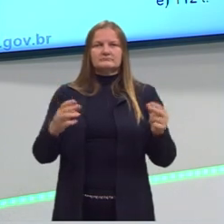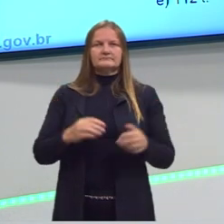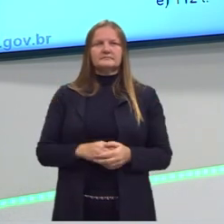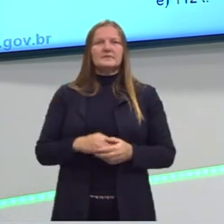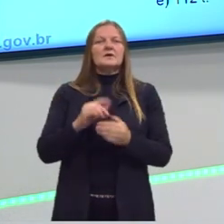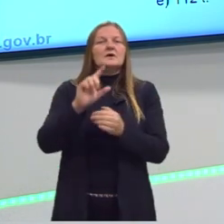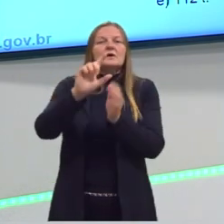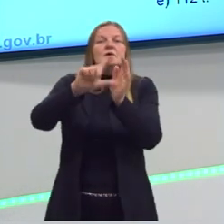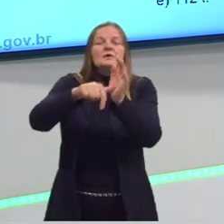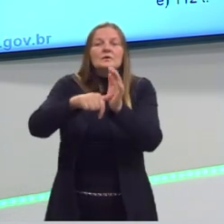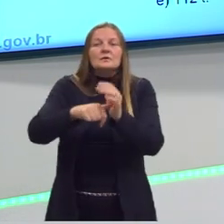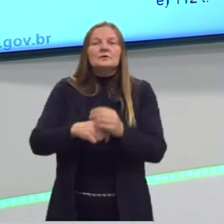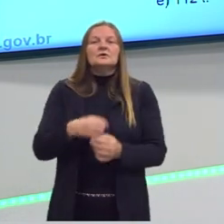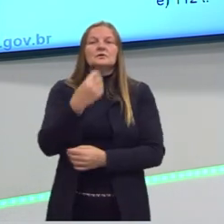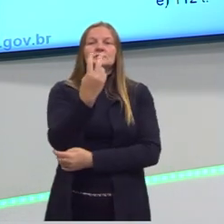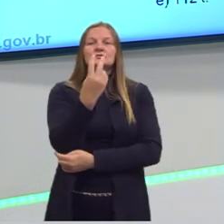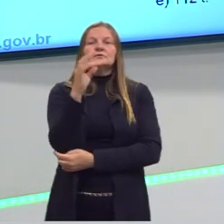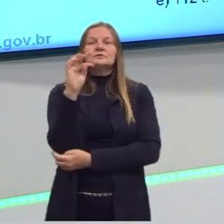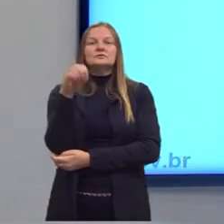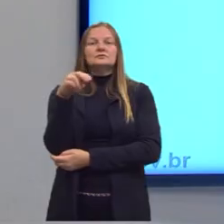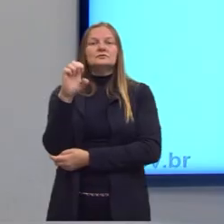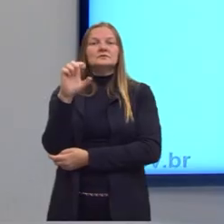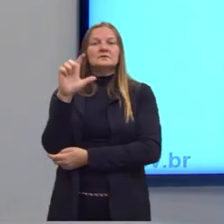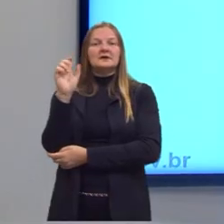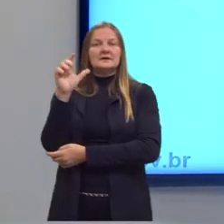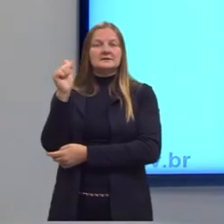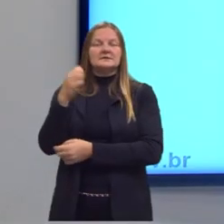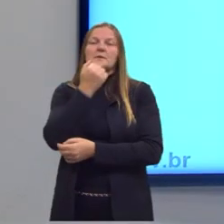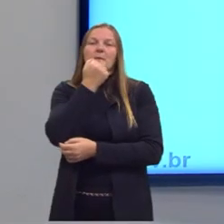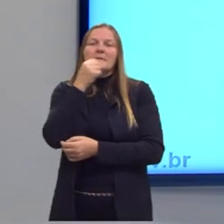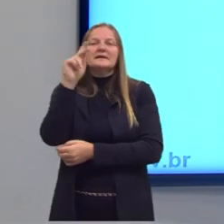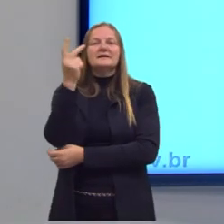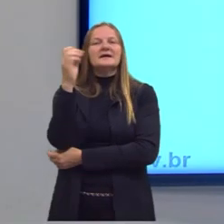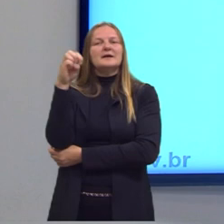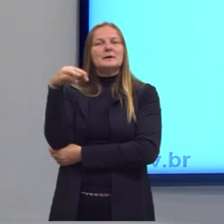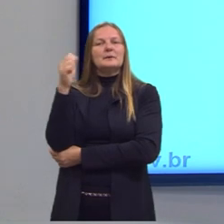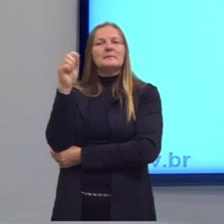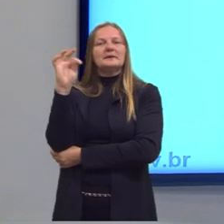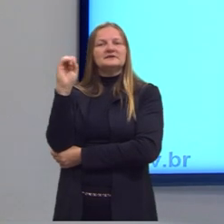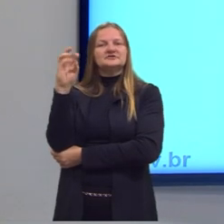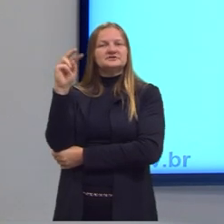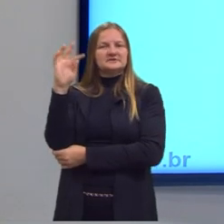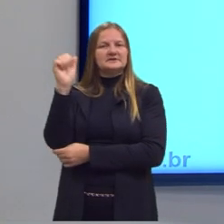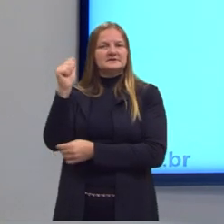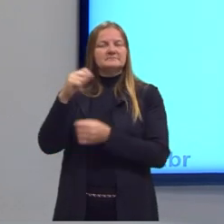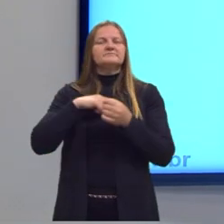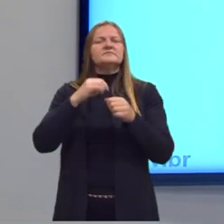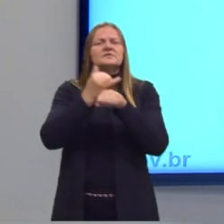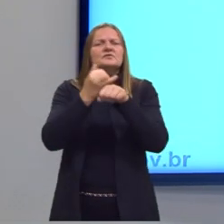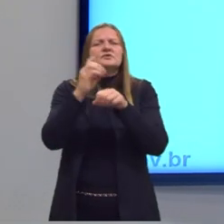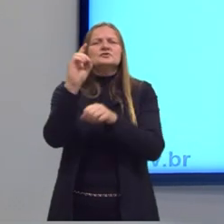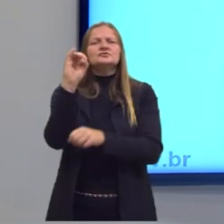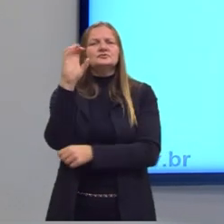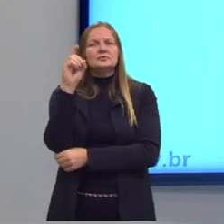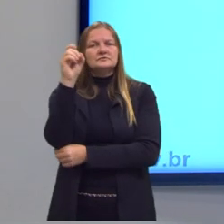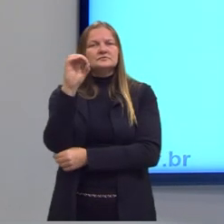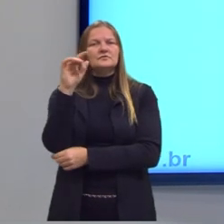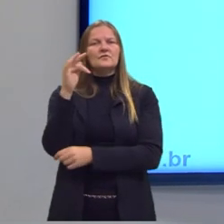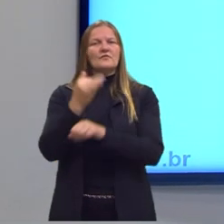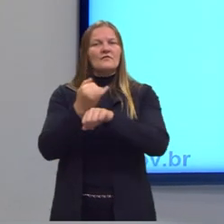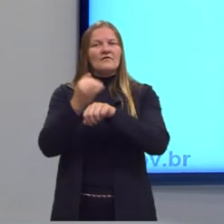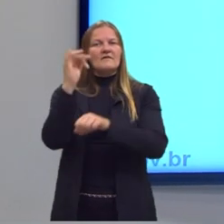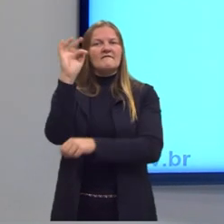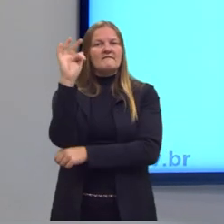partindo de duas toneladas da hematita com oitenta por cento de óxido de ferro em qual a